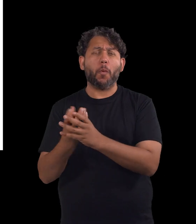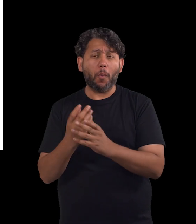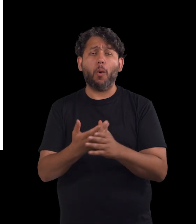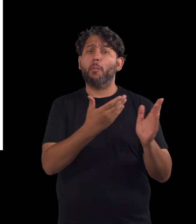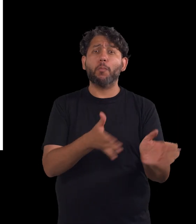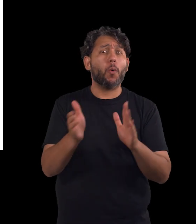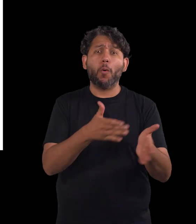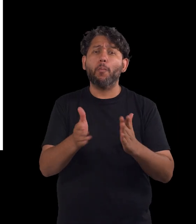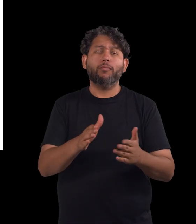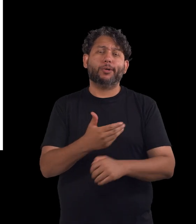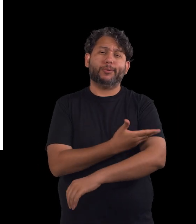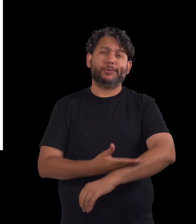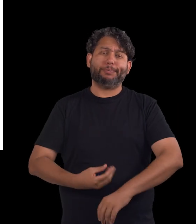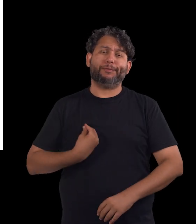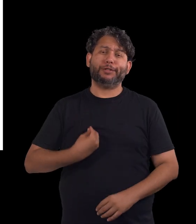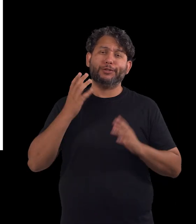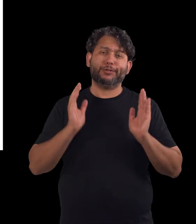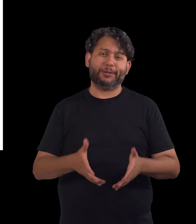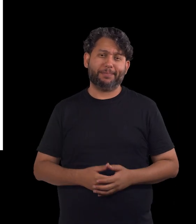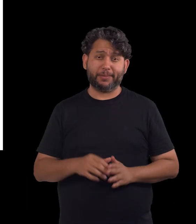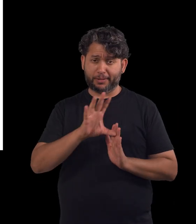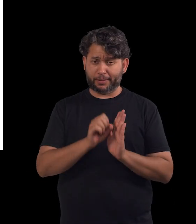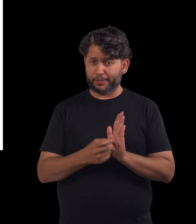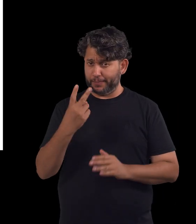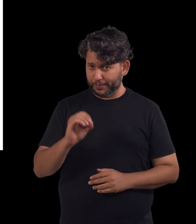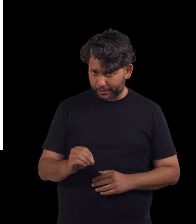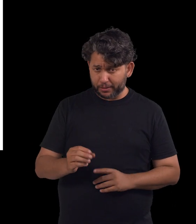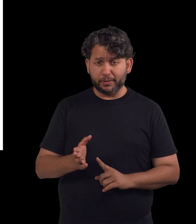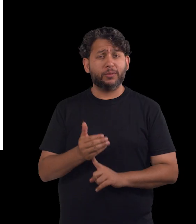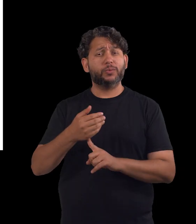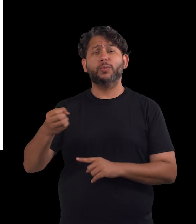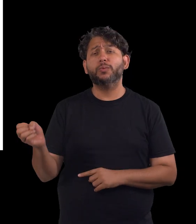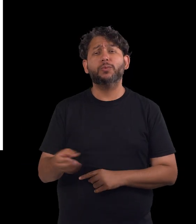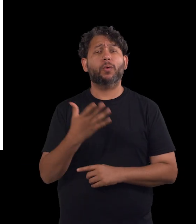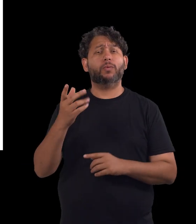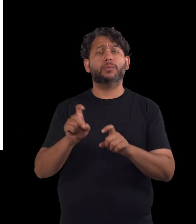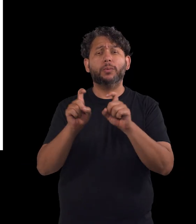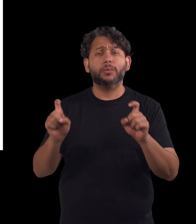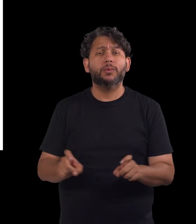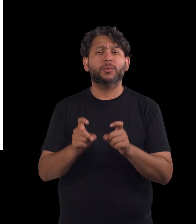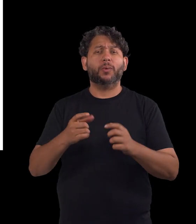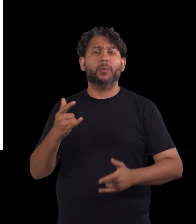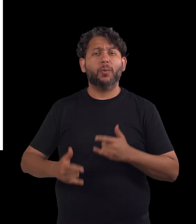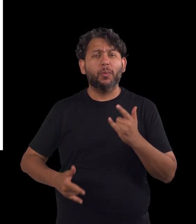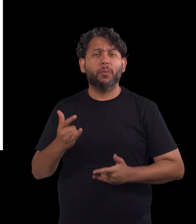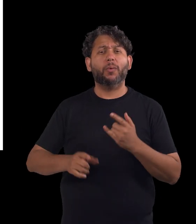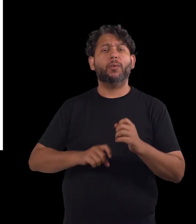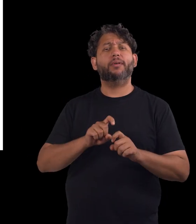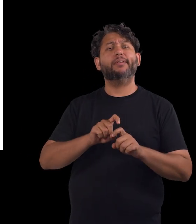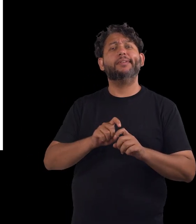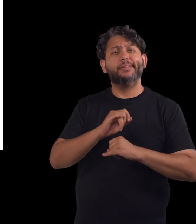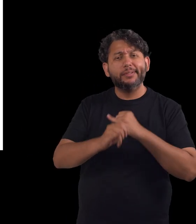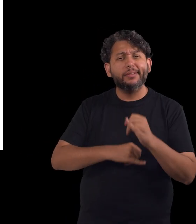massa tornou-se parte da vida moderna. No século XX, novas tecnologias, computadores, robôs e